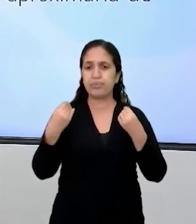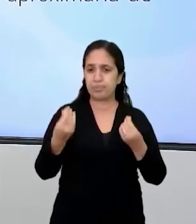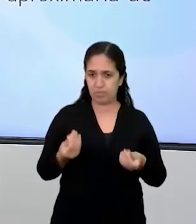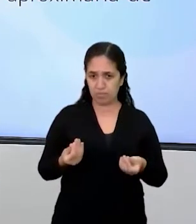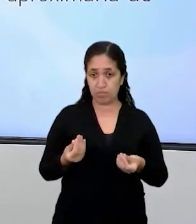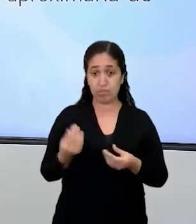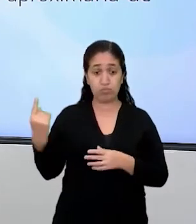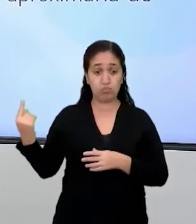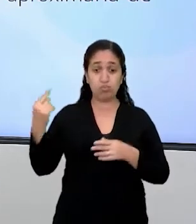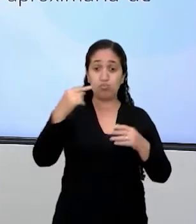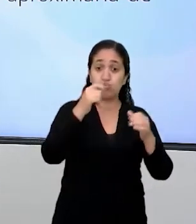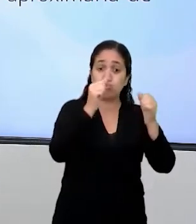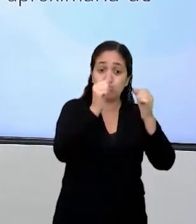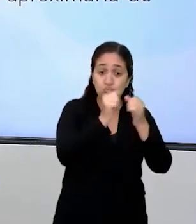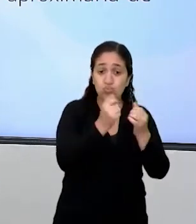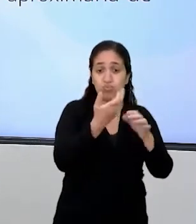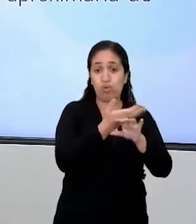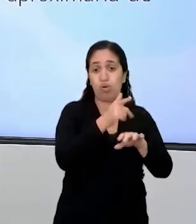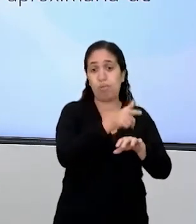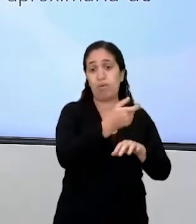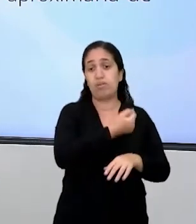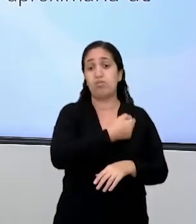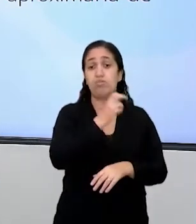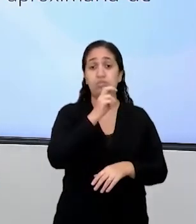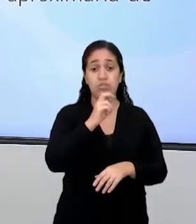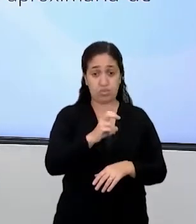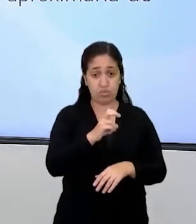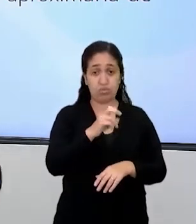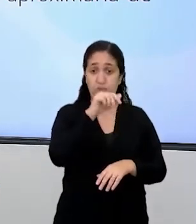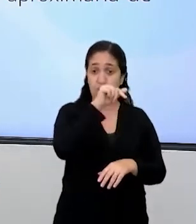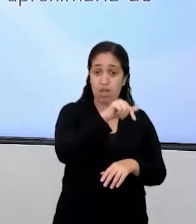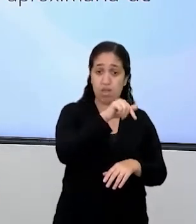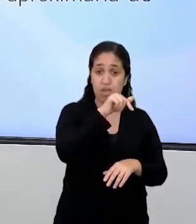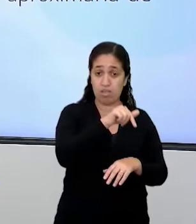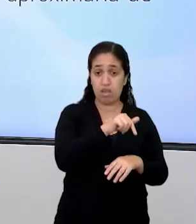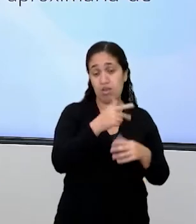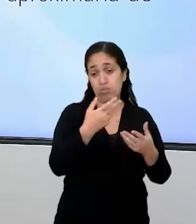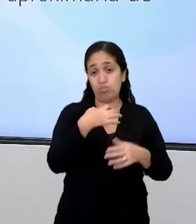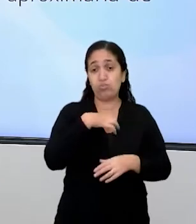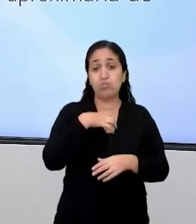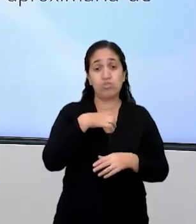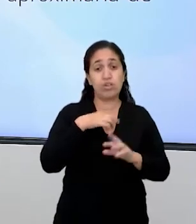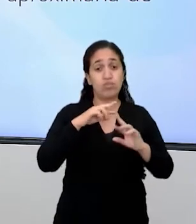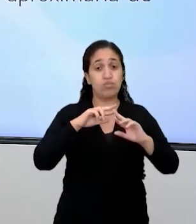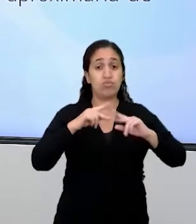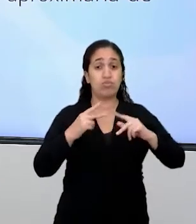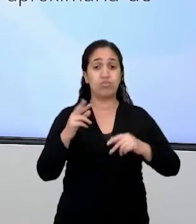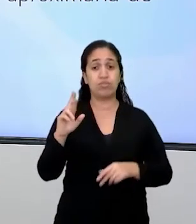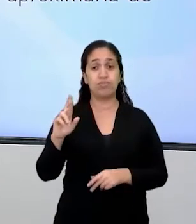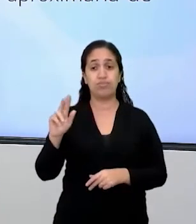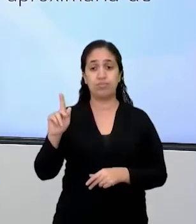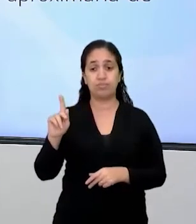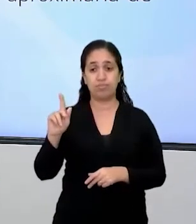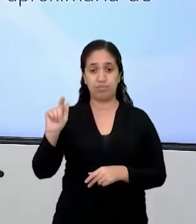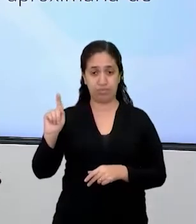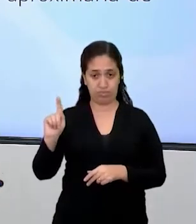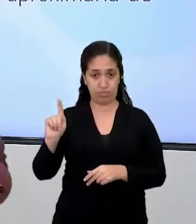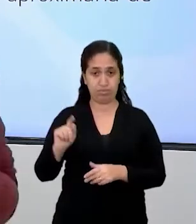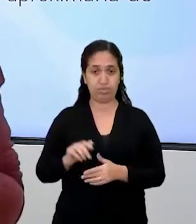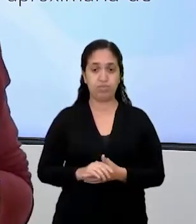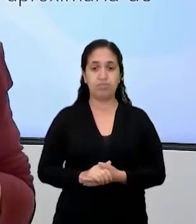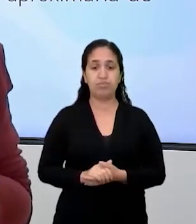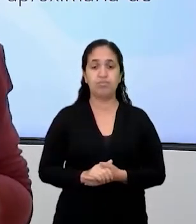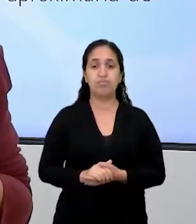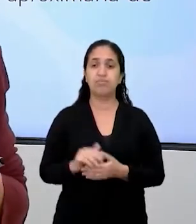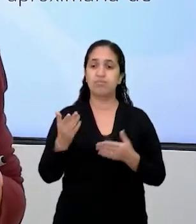chegaremos junto ao componente 5, que vai trabalhar essa outra forma aí de RPG, tá certo? Então, vamos